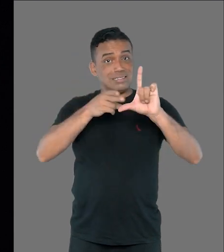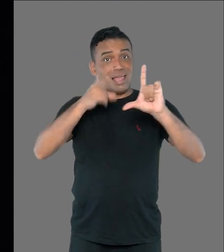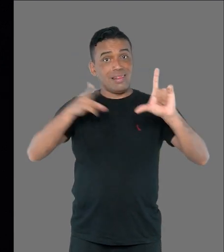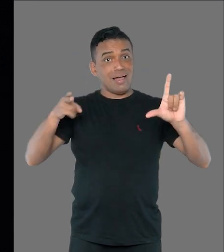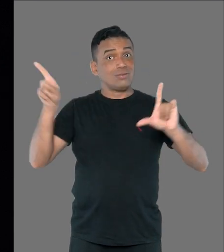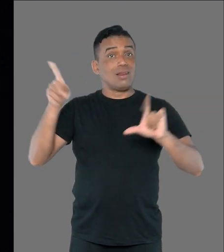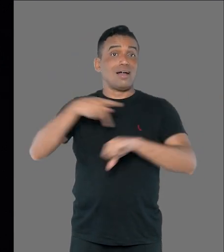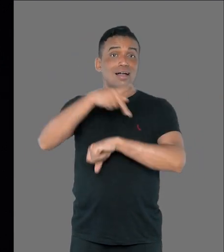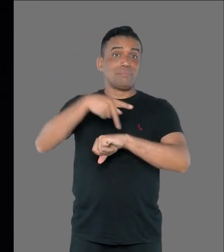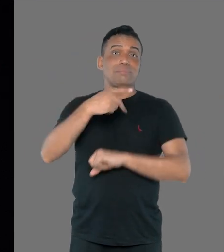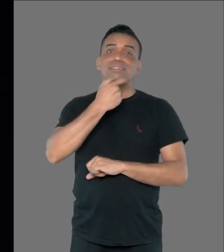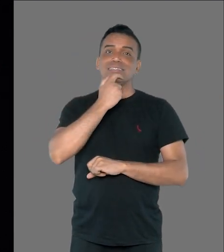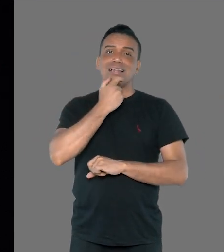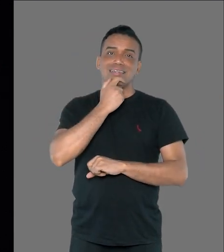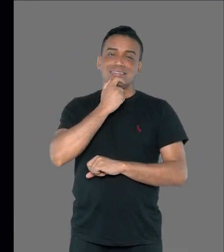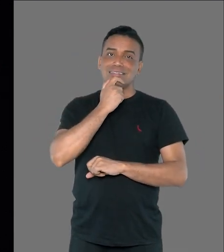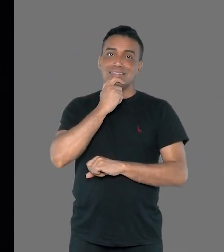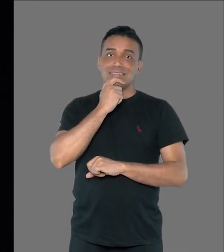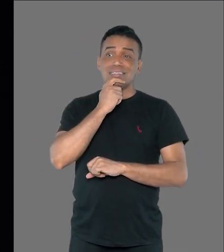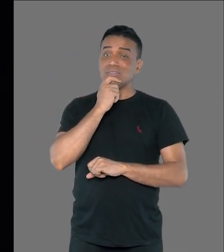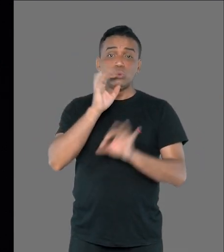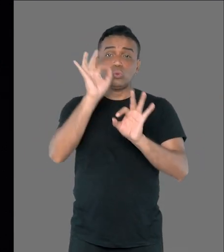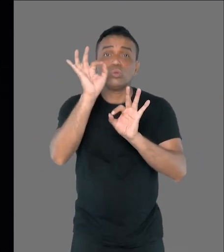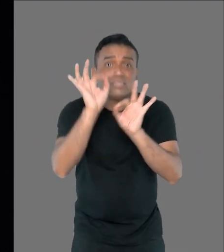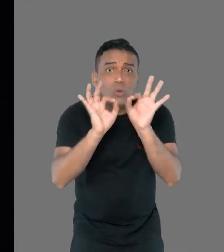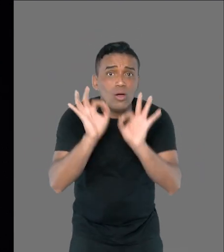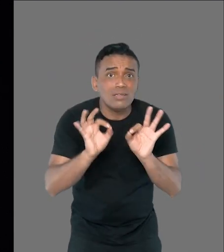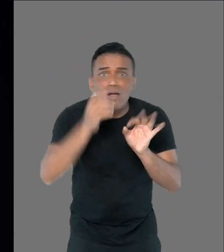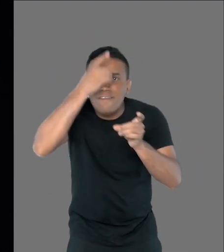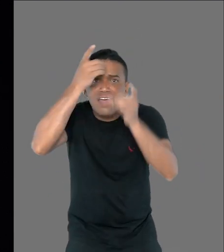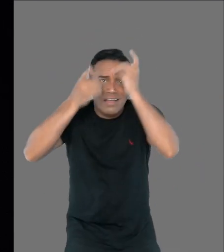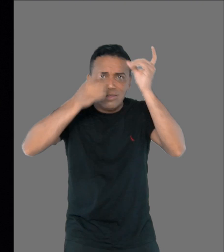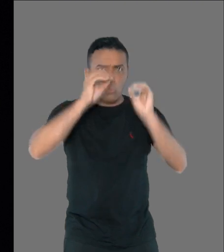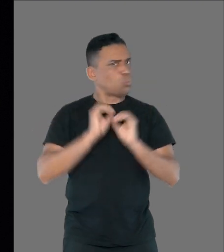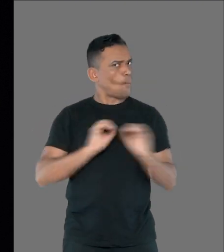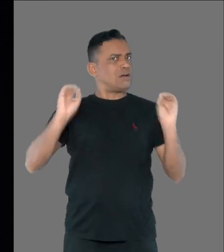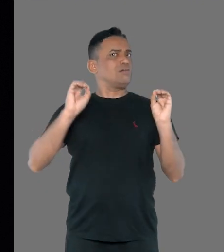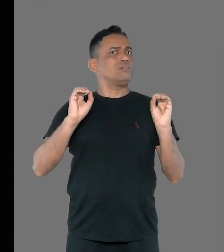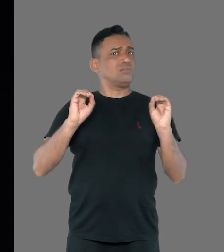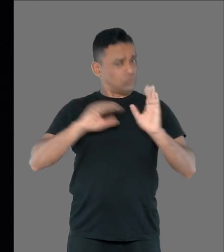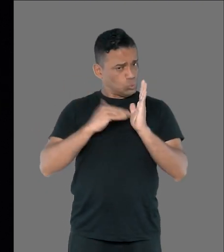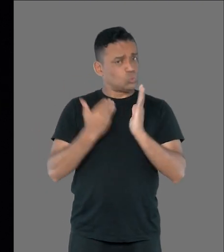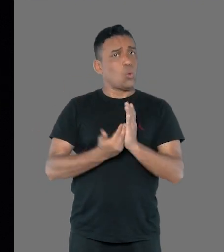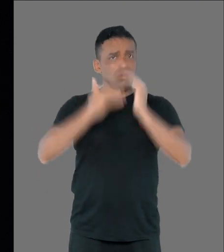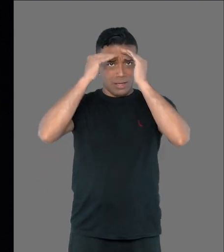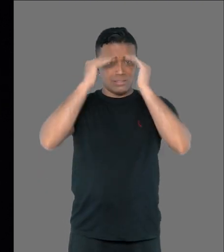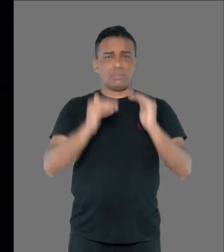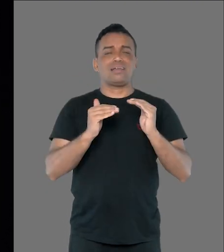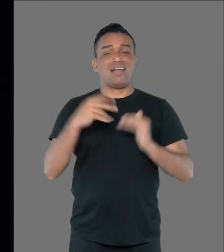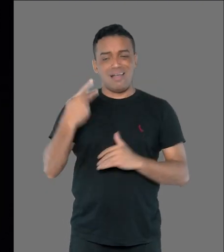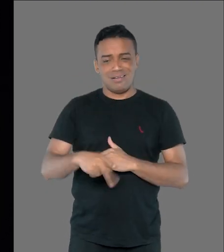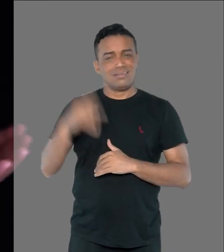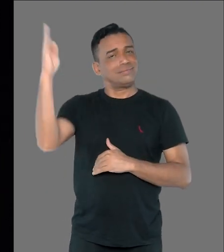O seriado inglês não tem nada fora do lugar. Ali não tem invenção nenhuma. Né? Tudo é respeitado. Agora, aqui